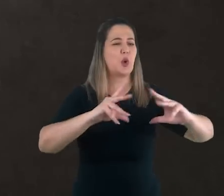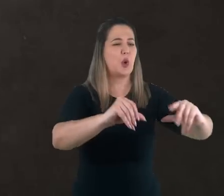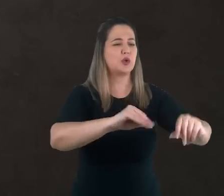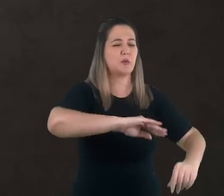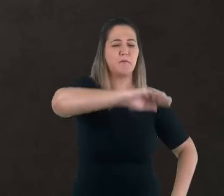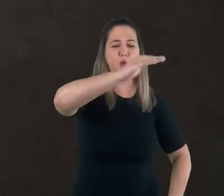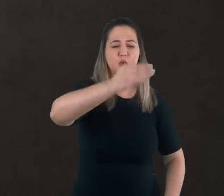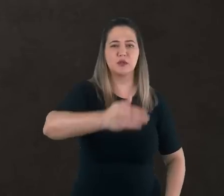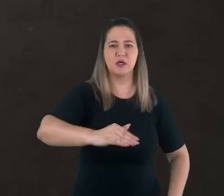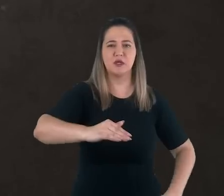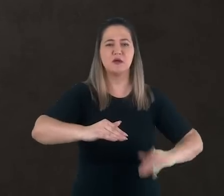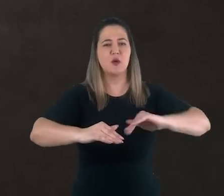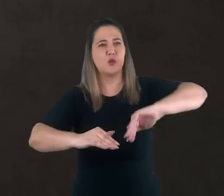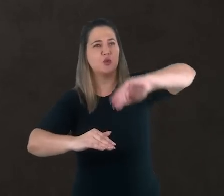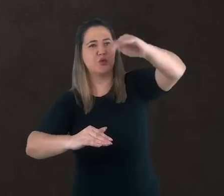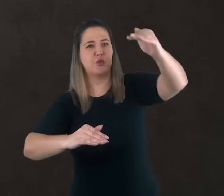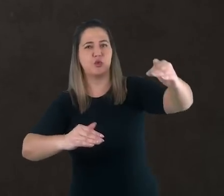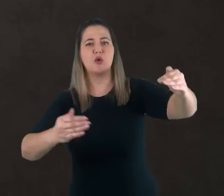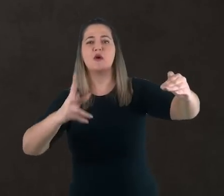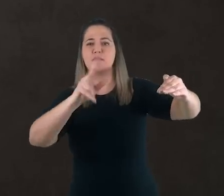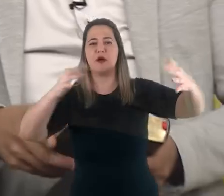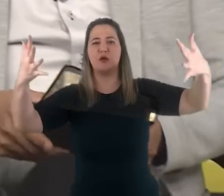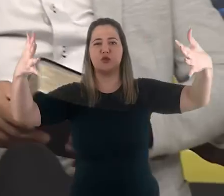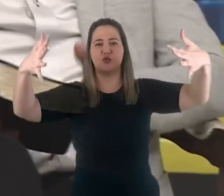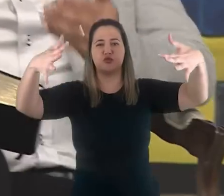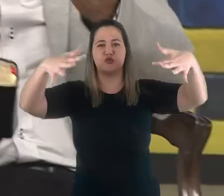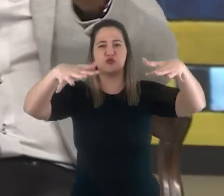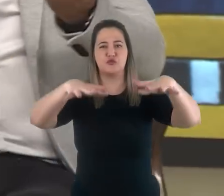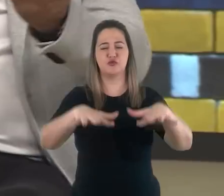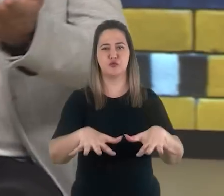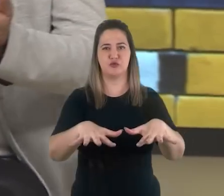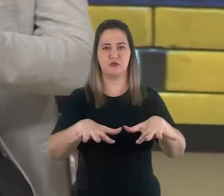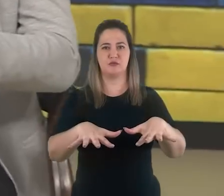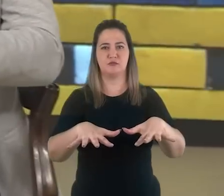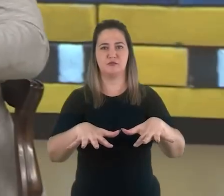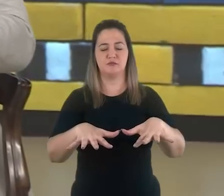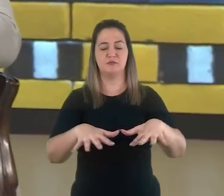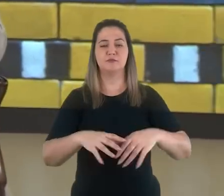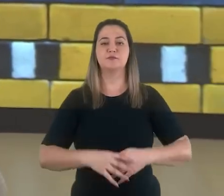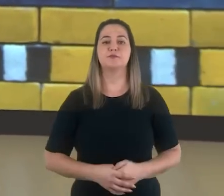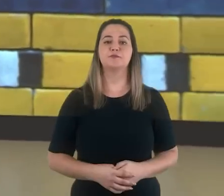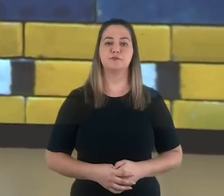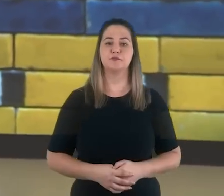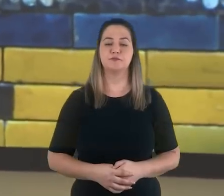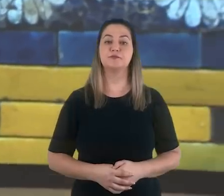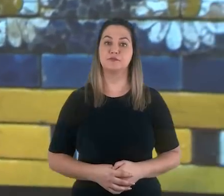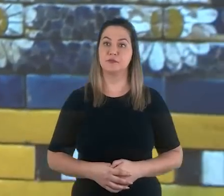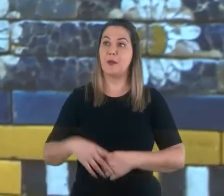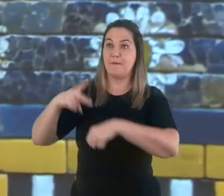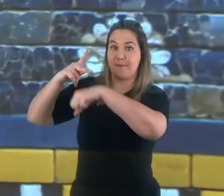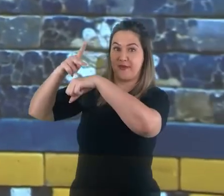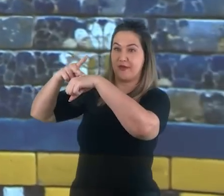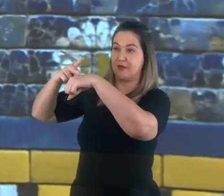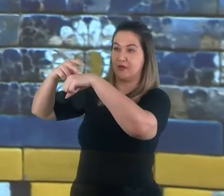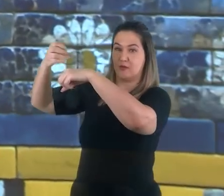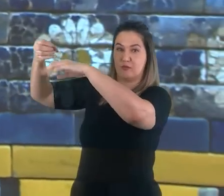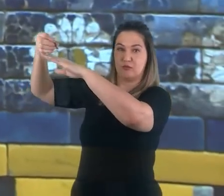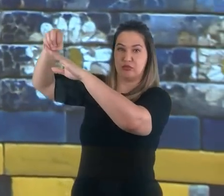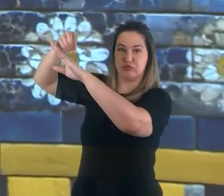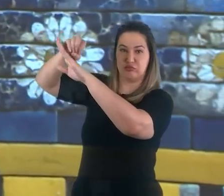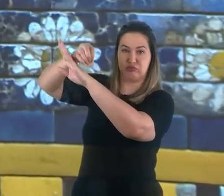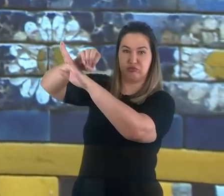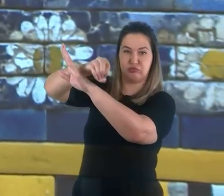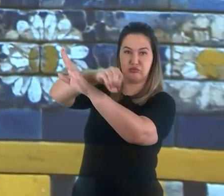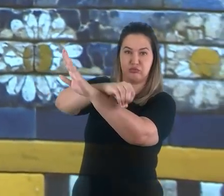serão rebaixadas. Agora, além desse quadro simbólico da pedra, o reino de Deus, que vem cortada